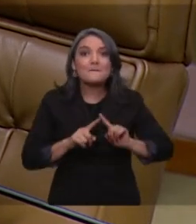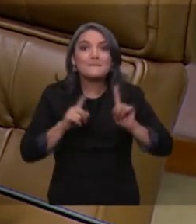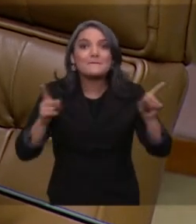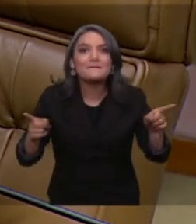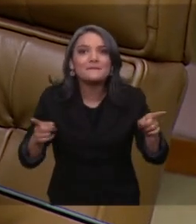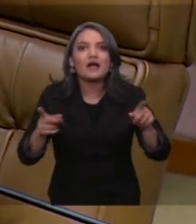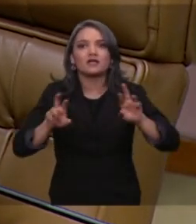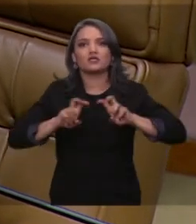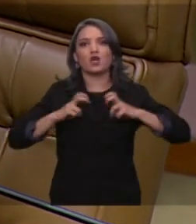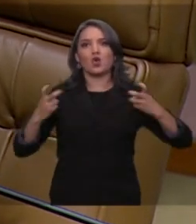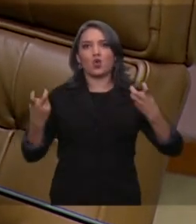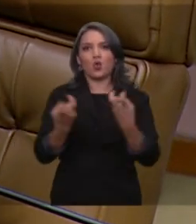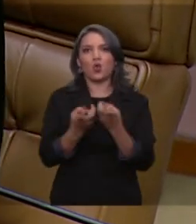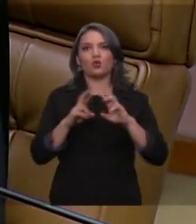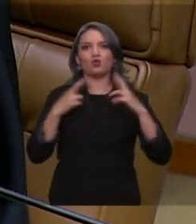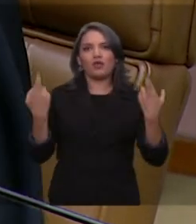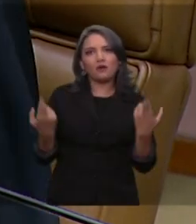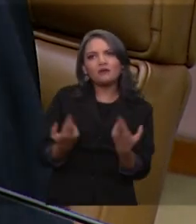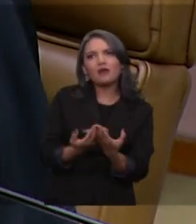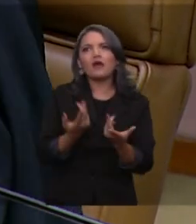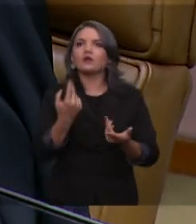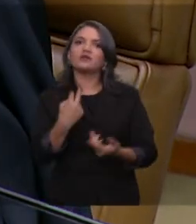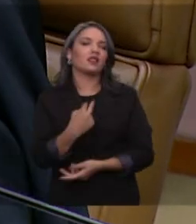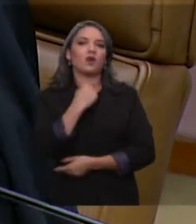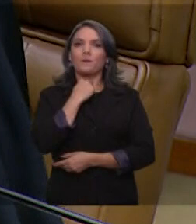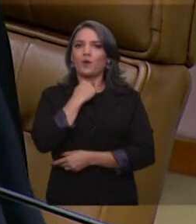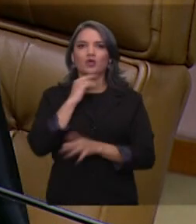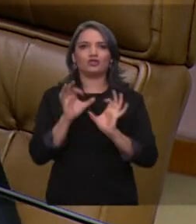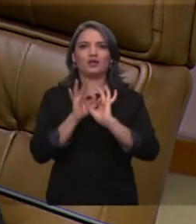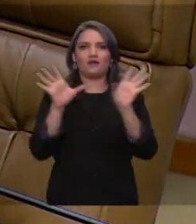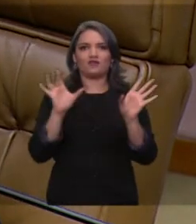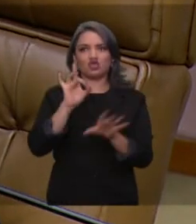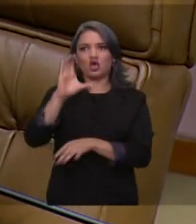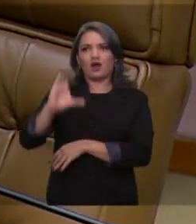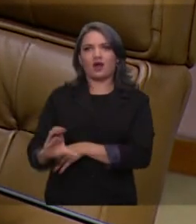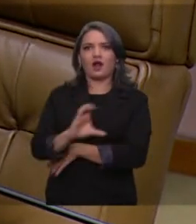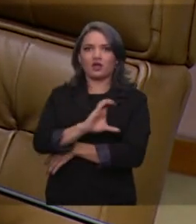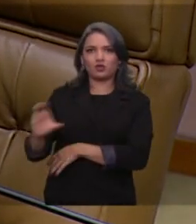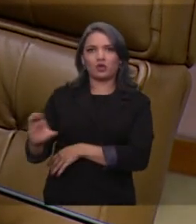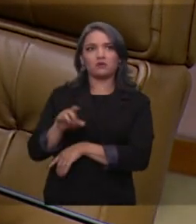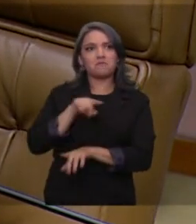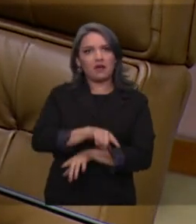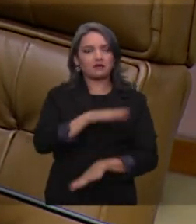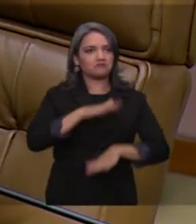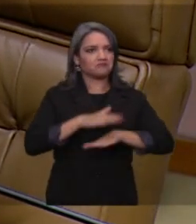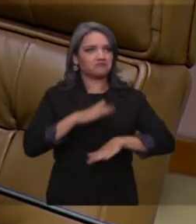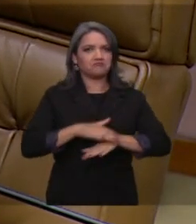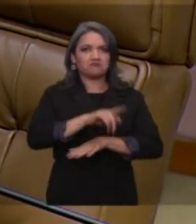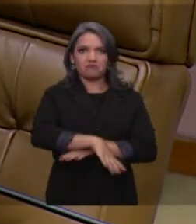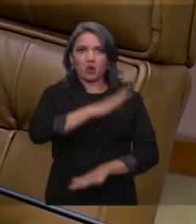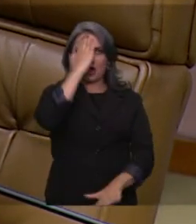culto, mas a liberdade de crença era garantida. A primeira Constituição da República, em